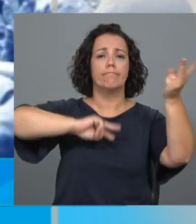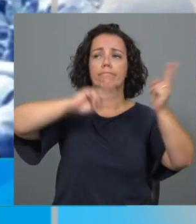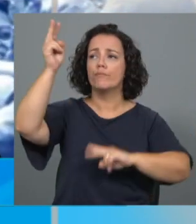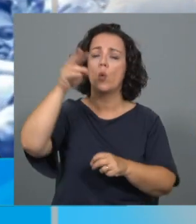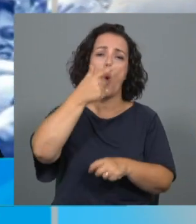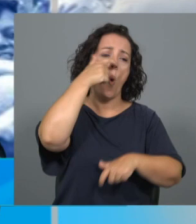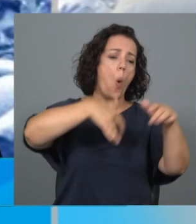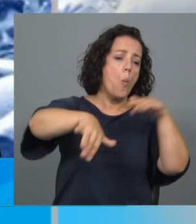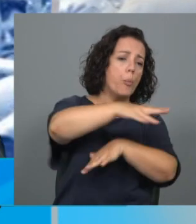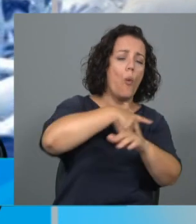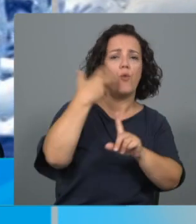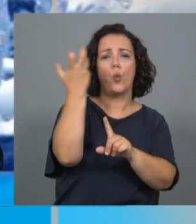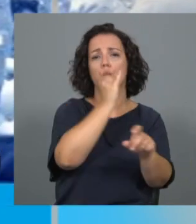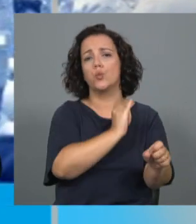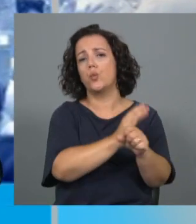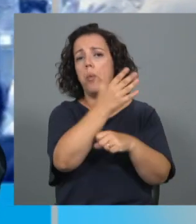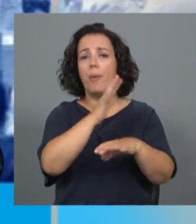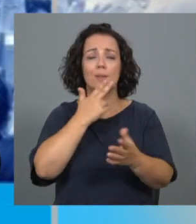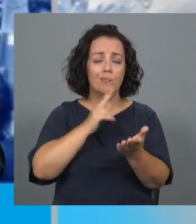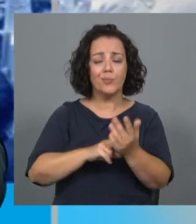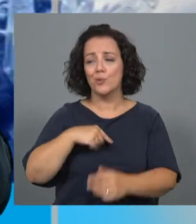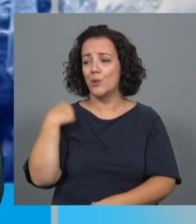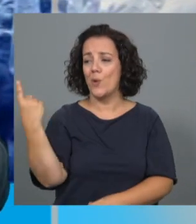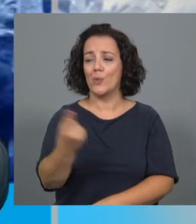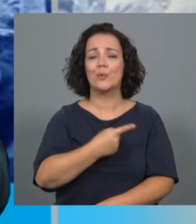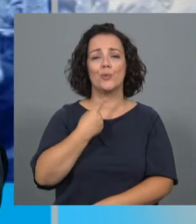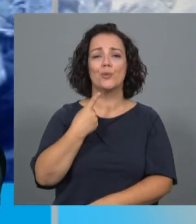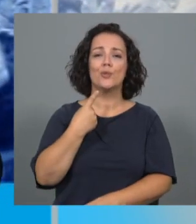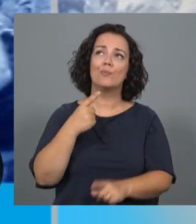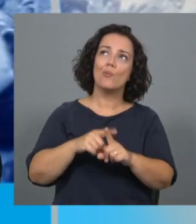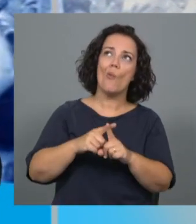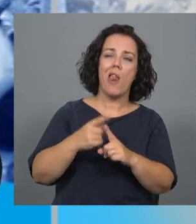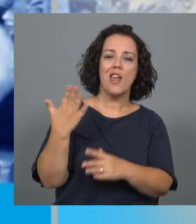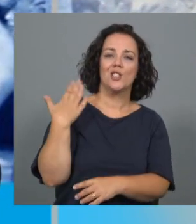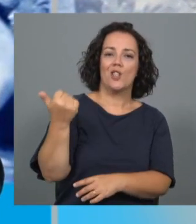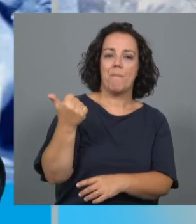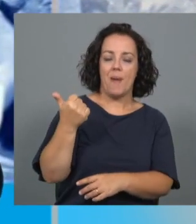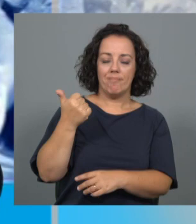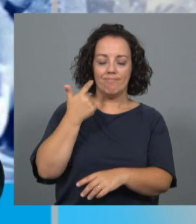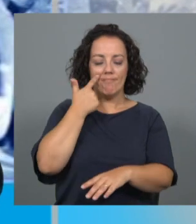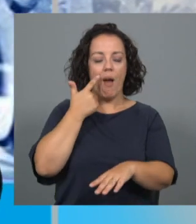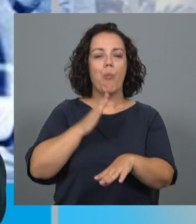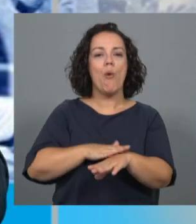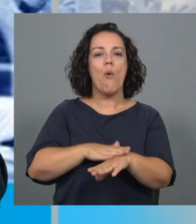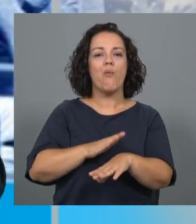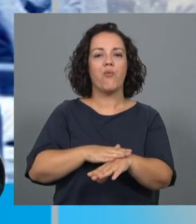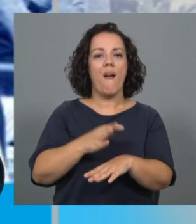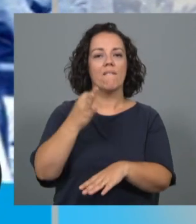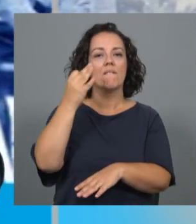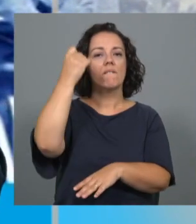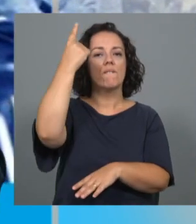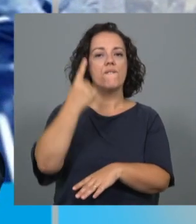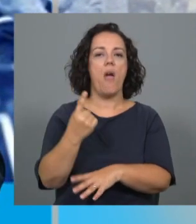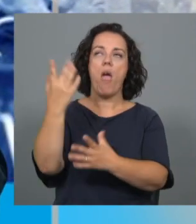culturas, mas somos todos missionários, somos todos chamados a testemunhar este dom da fé que recebemos e